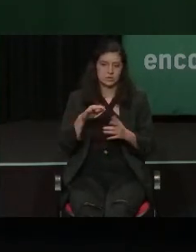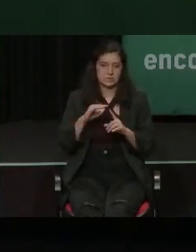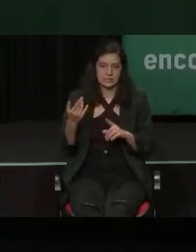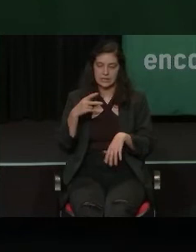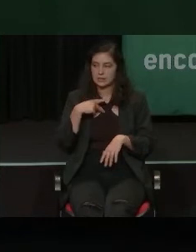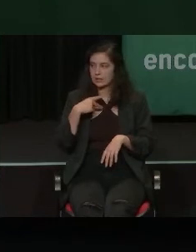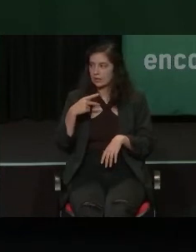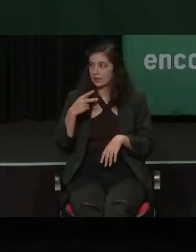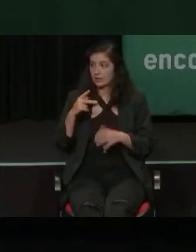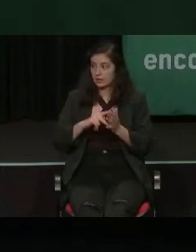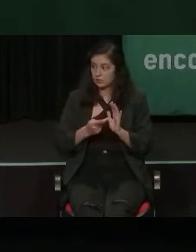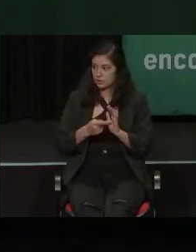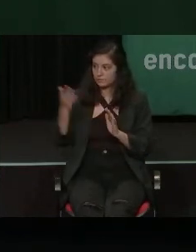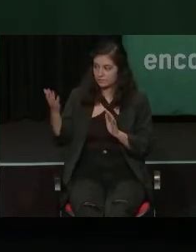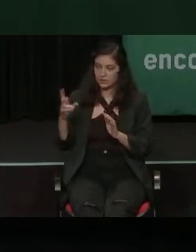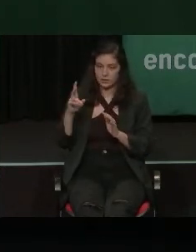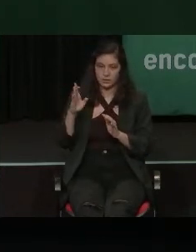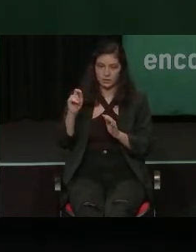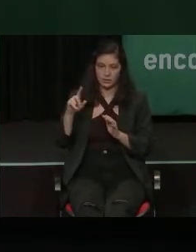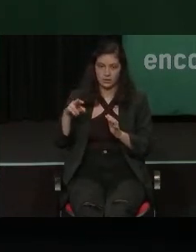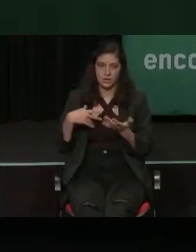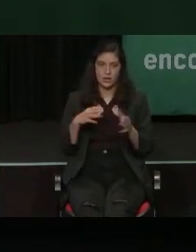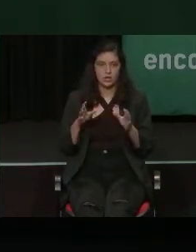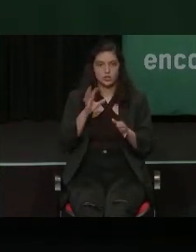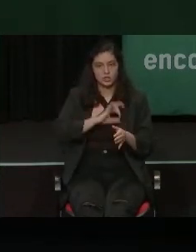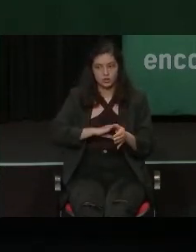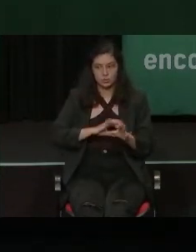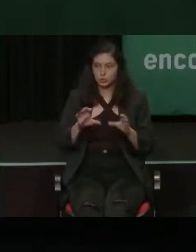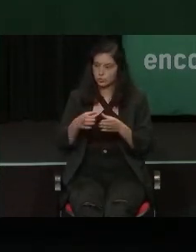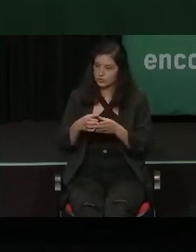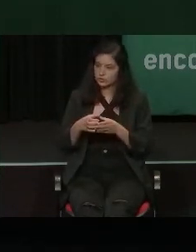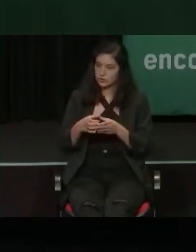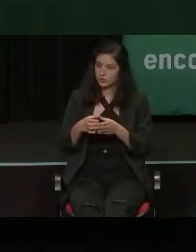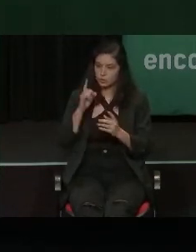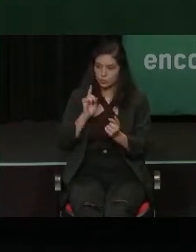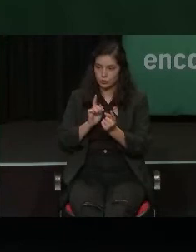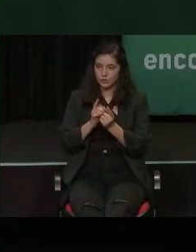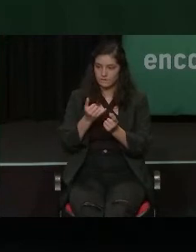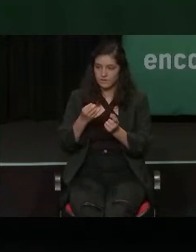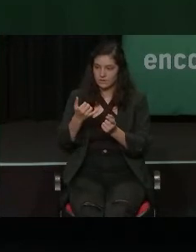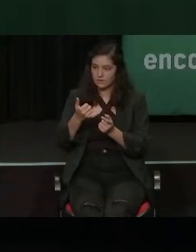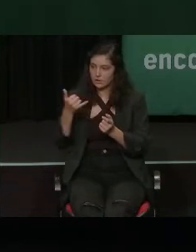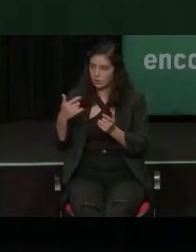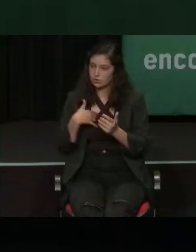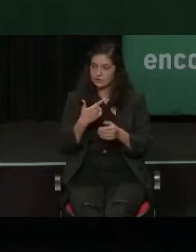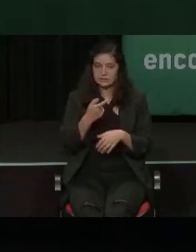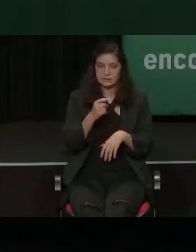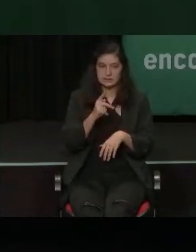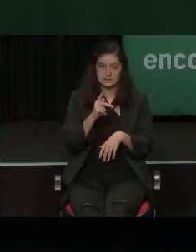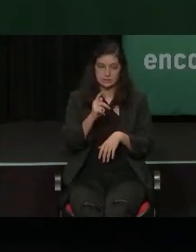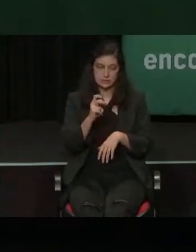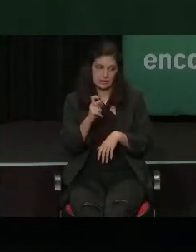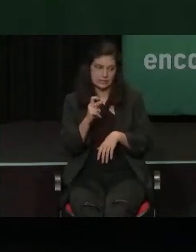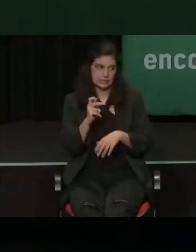a professora Helena Pereira, Excelentíssimas Comissárias do Encontro Ciência 2022, professora Teresa Ferreira e professora Teresa